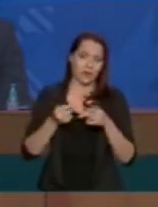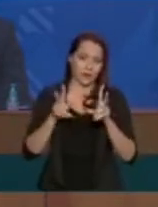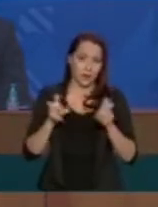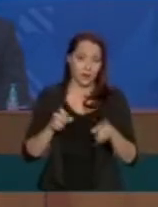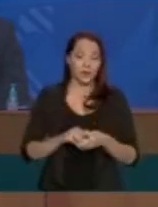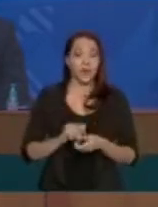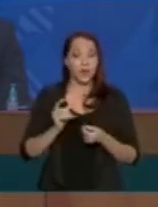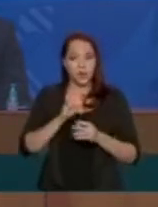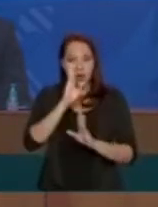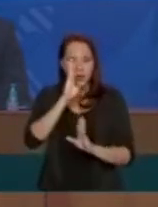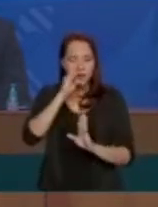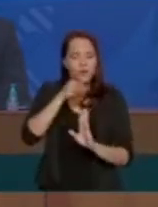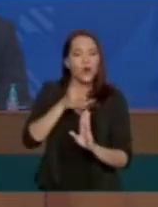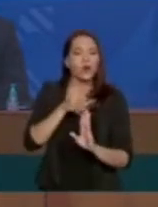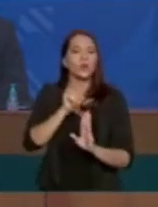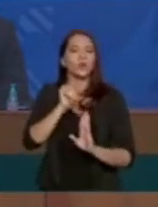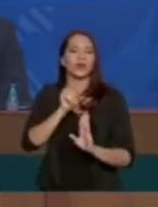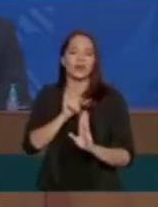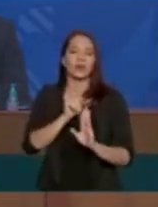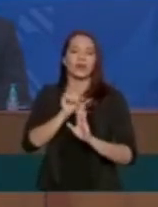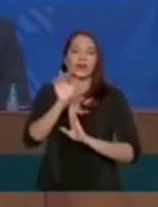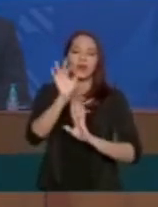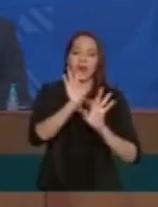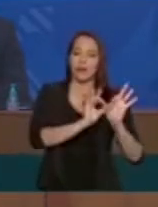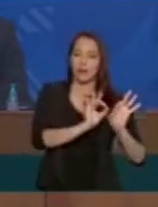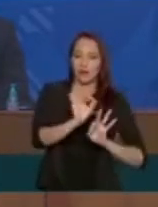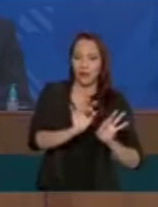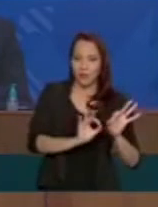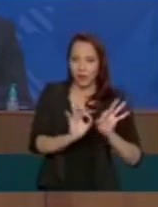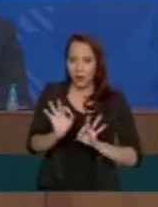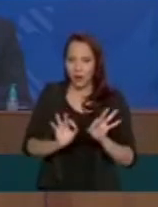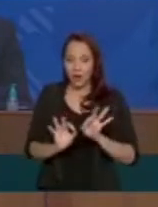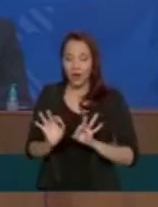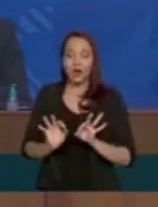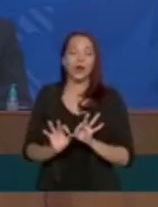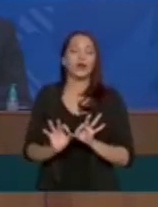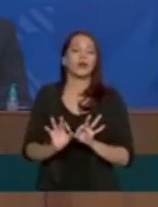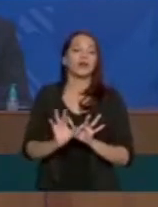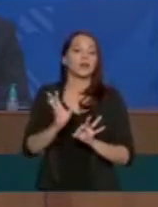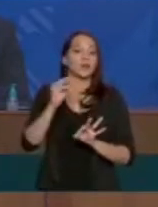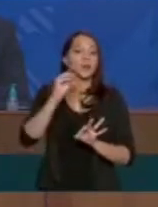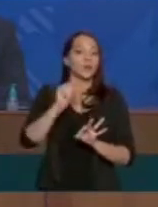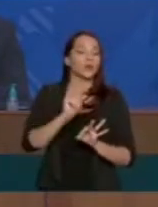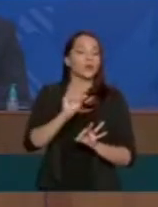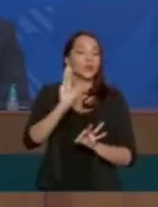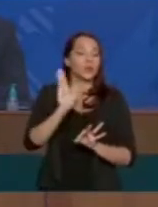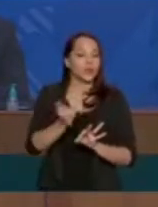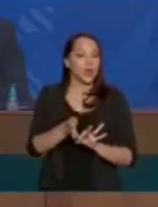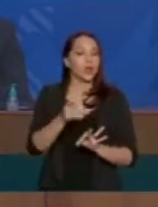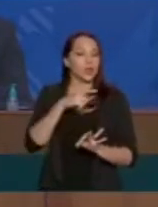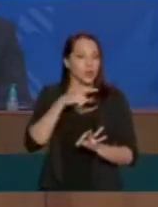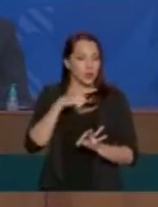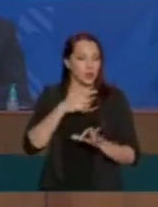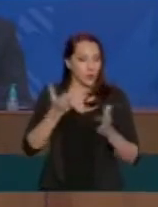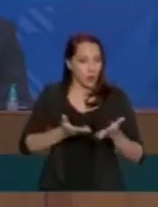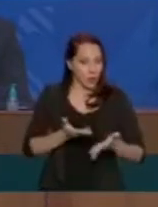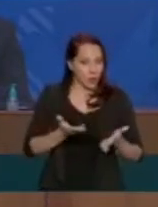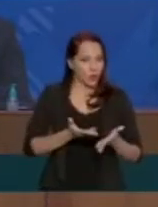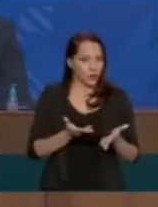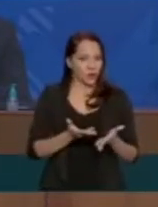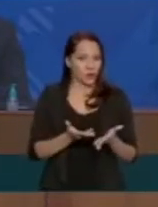nós, o foco está sendo construir dentro daquilo que nós temos